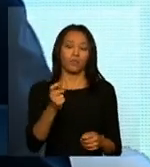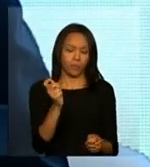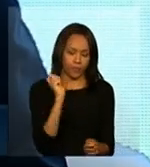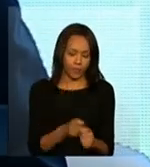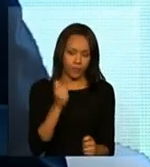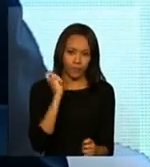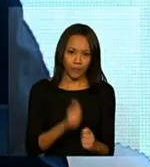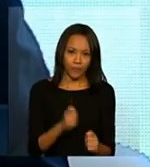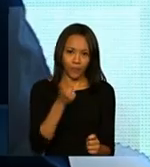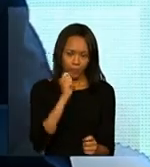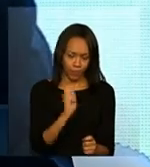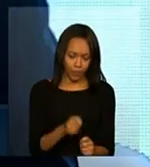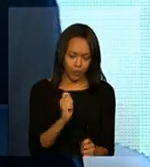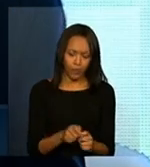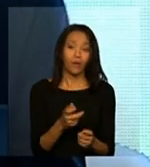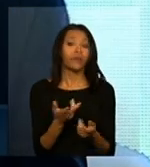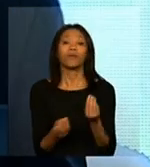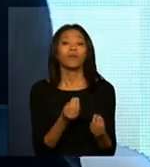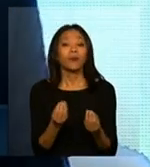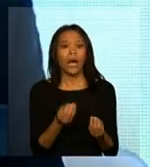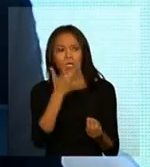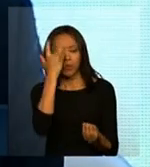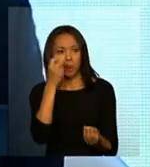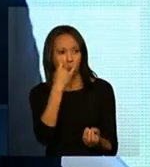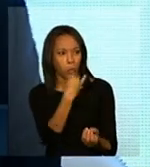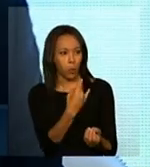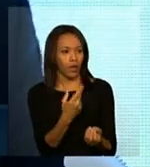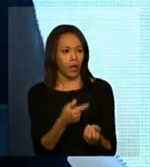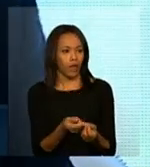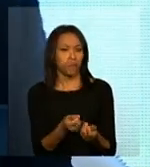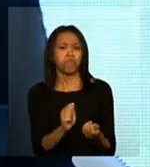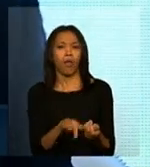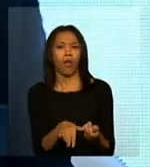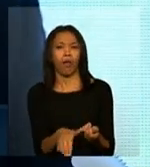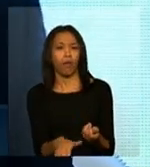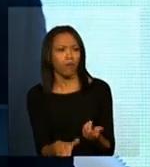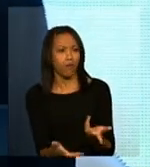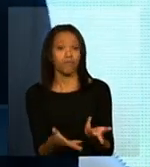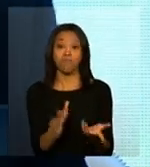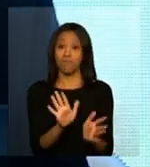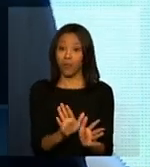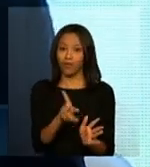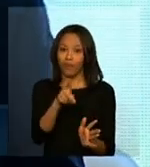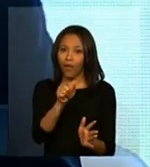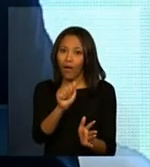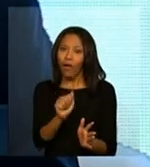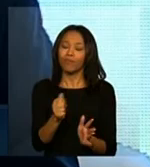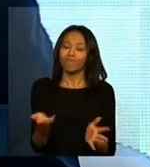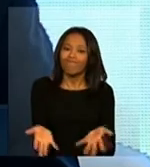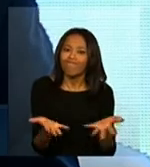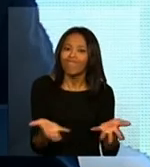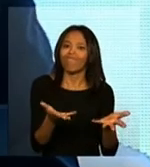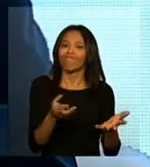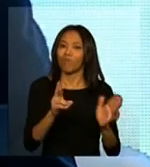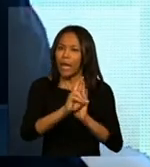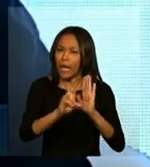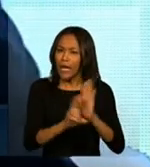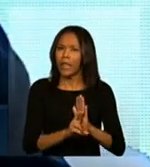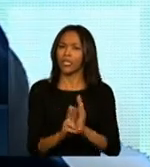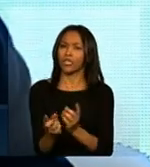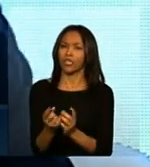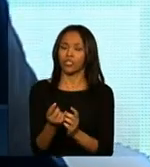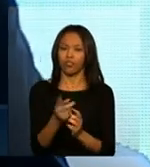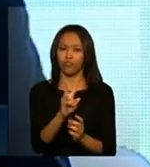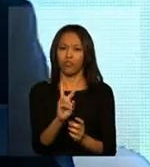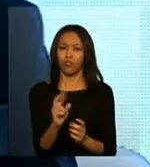pelos atravessadores, com o preço que o PAA garante, também nós estamos atuando para formação de preços no mercado e